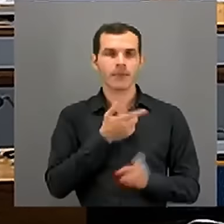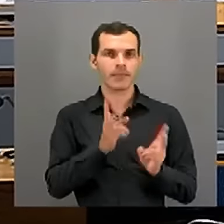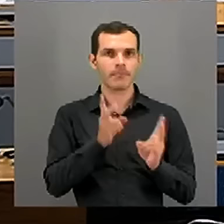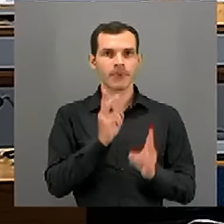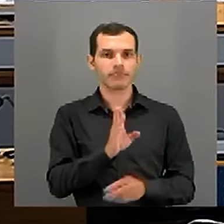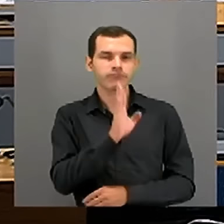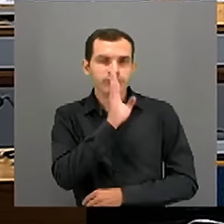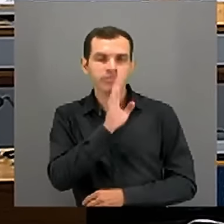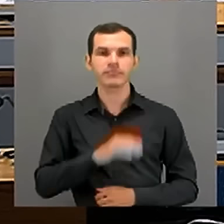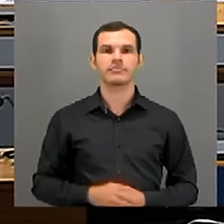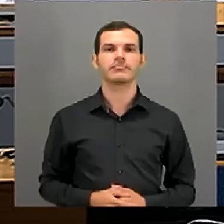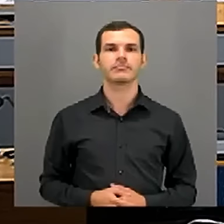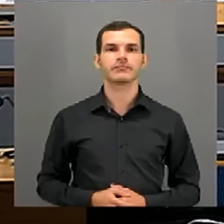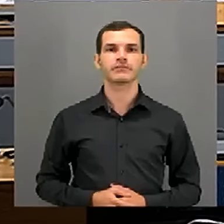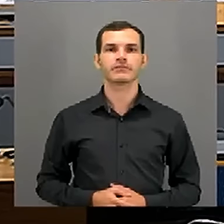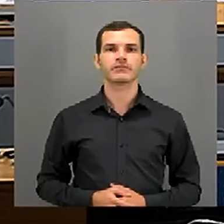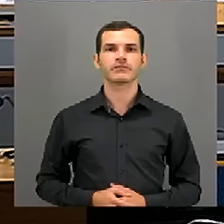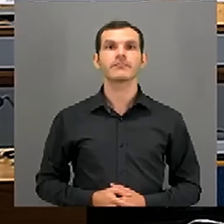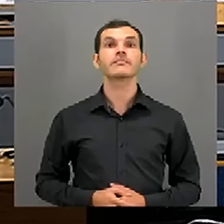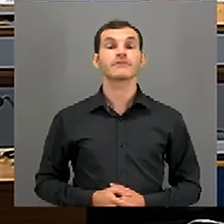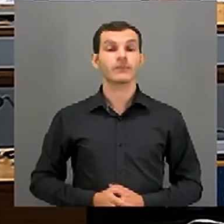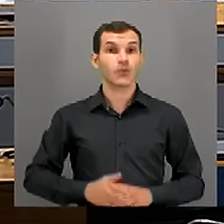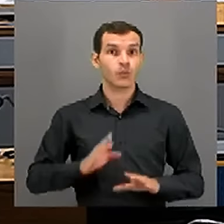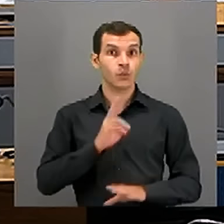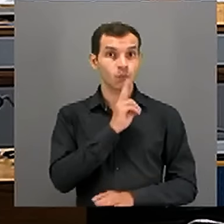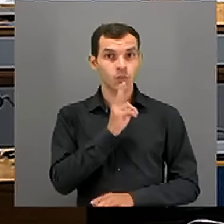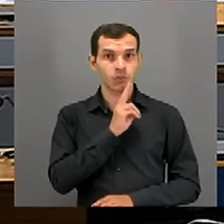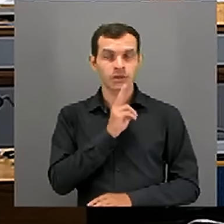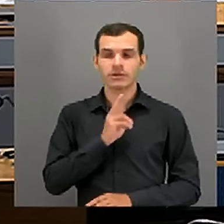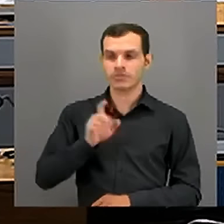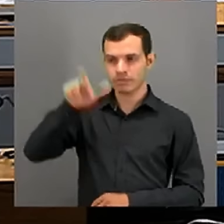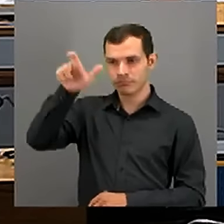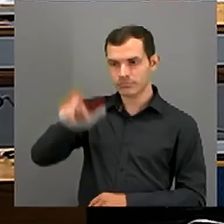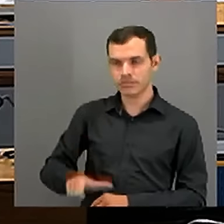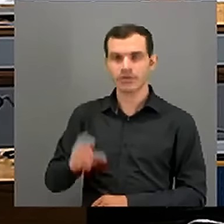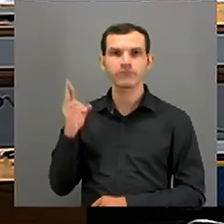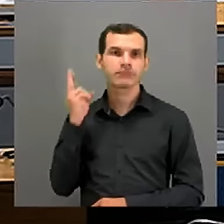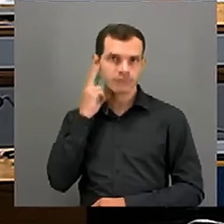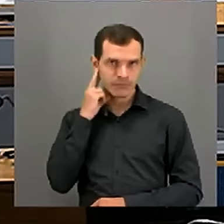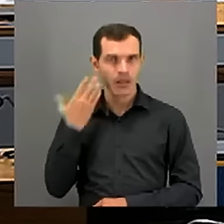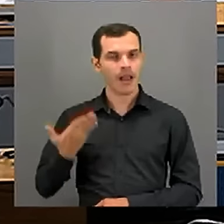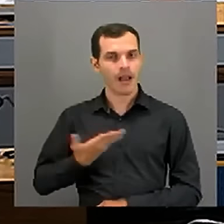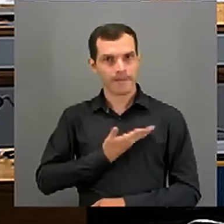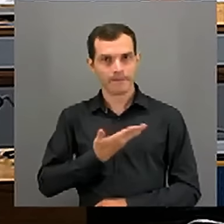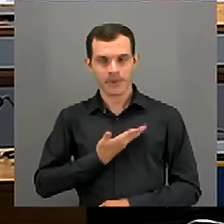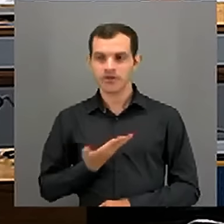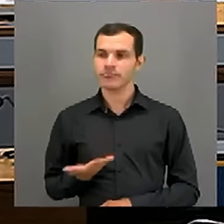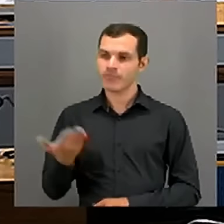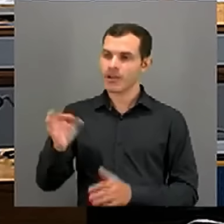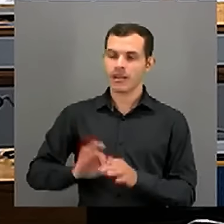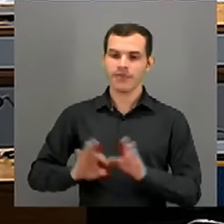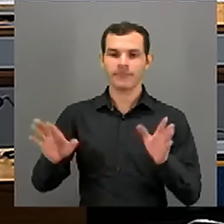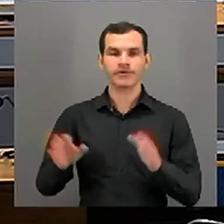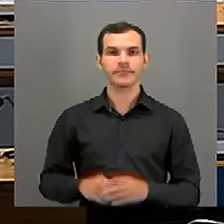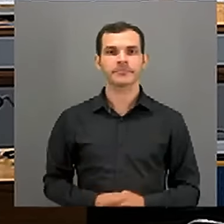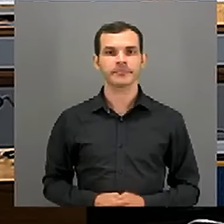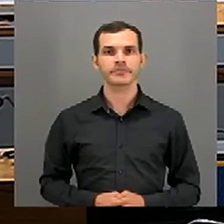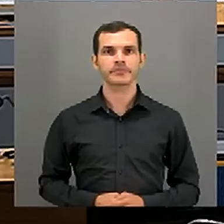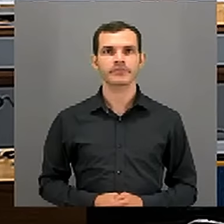De imediato, o nosso relator, Romário Souza Faria, amigo e irmão, à sua disposição.